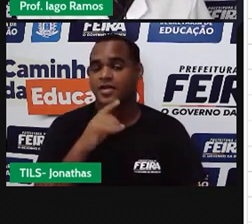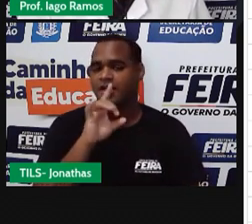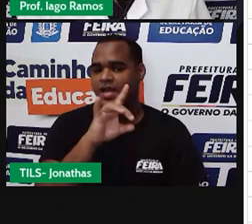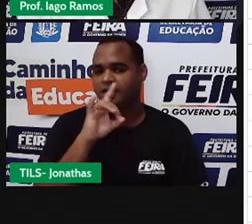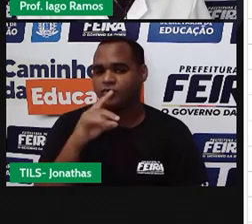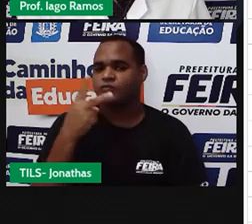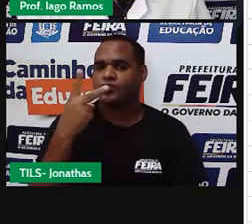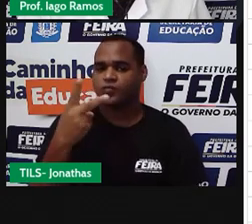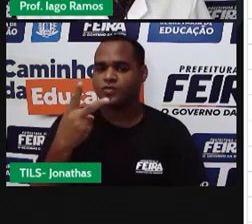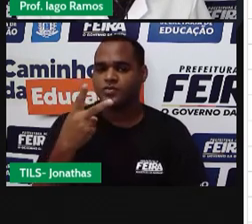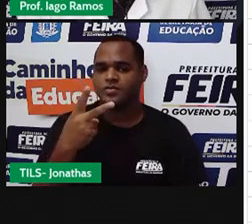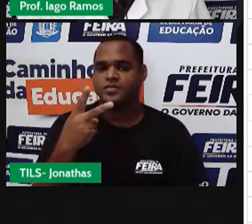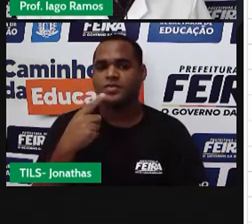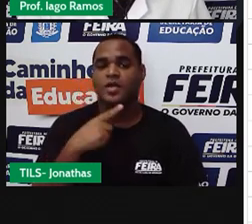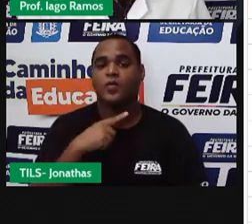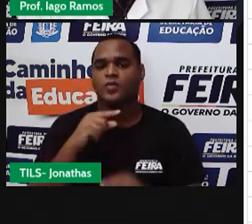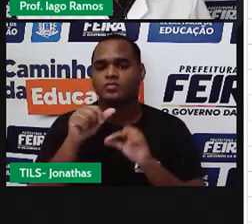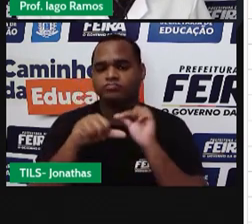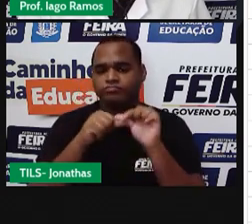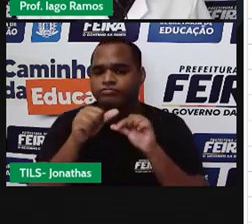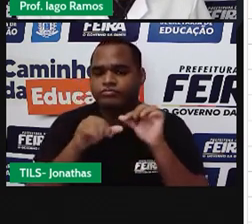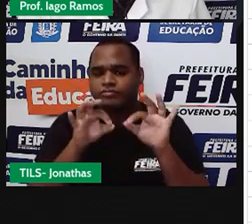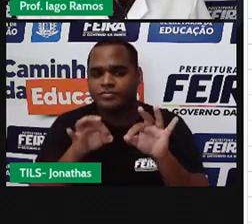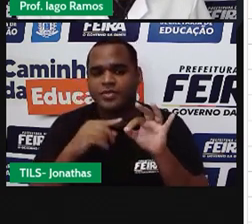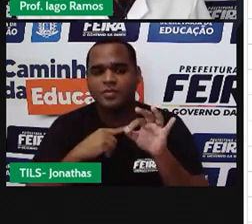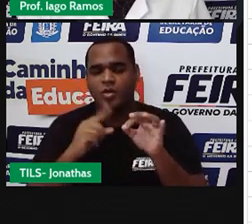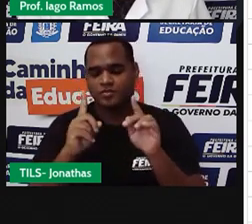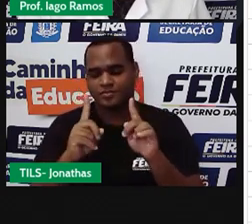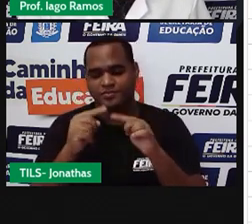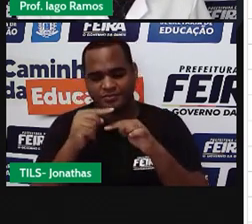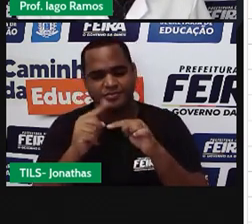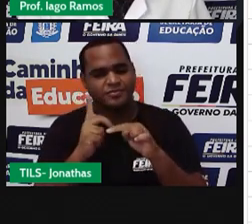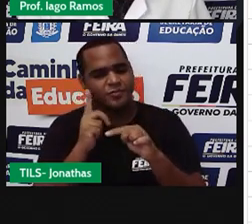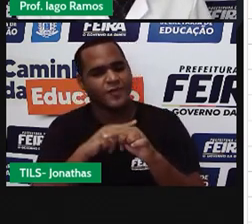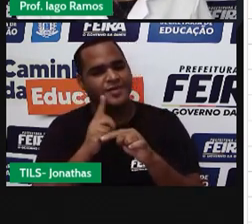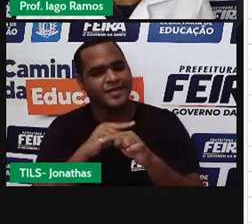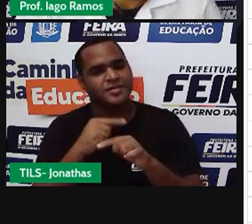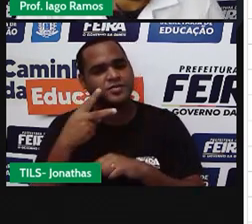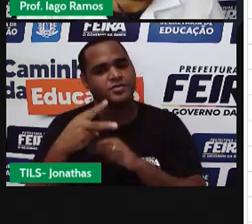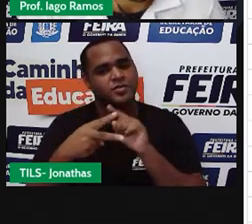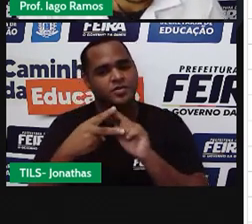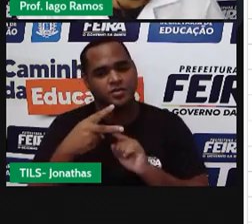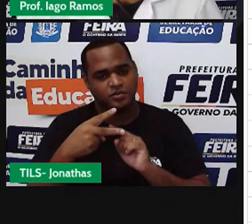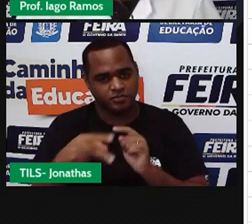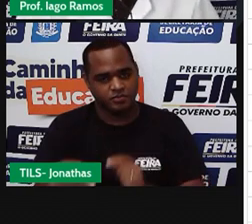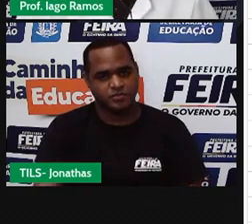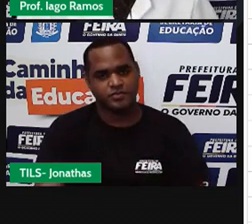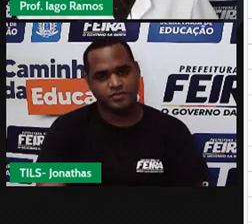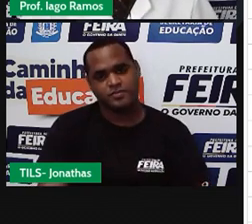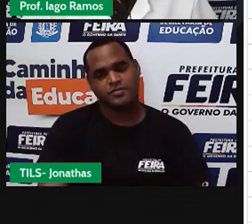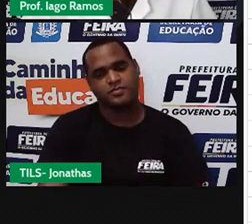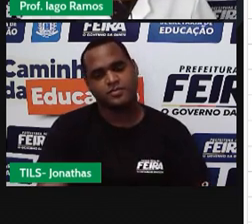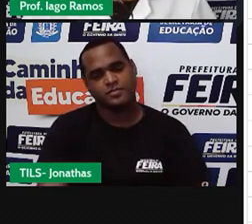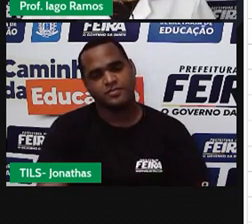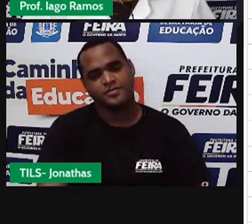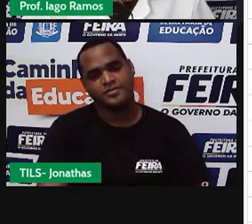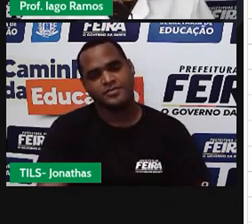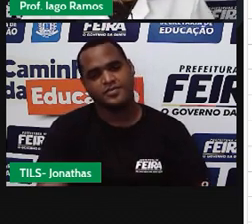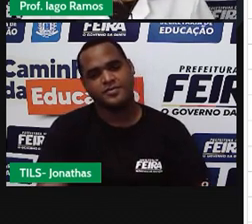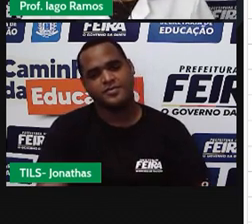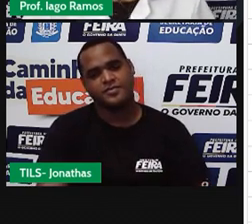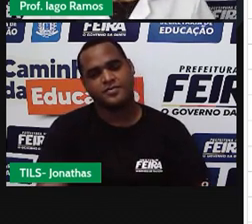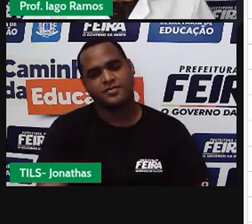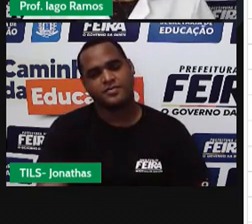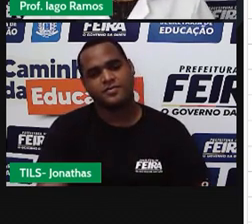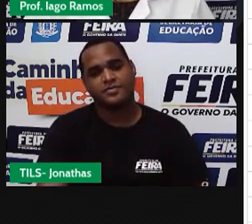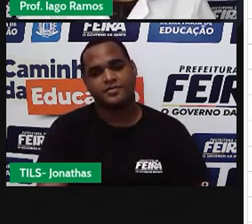cada dois você monta um quadrado ó dois triângulos menos você monta um quadrado Então esse triângulo